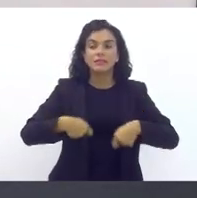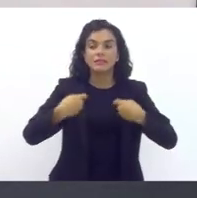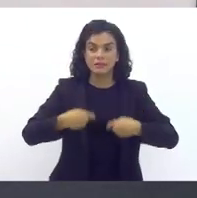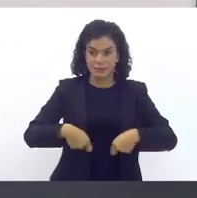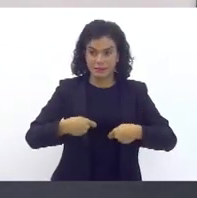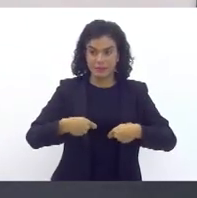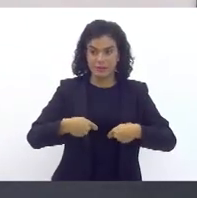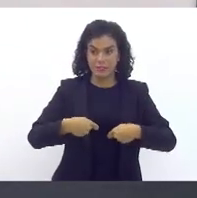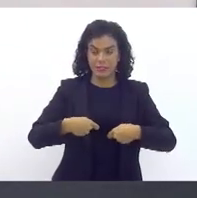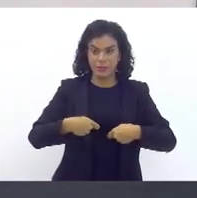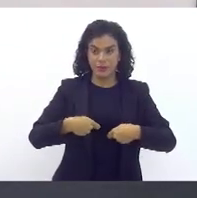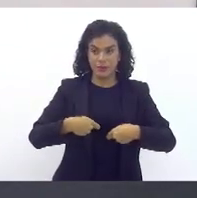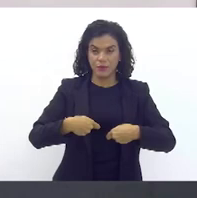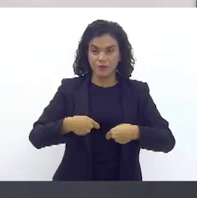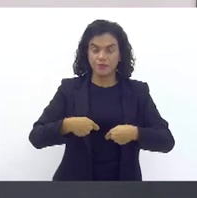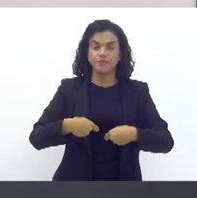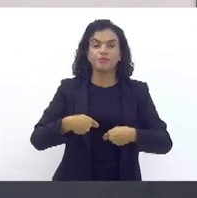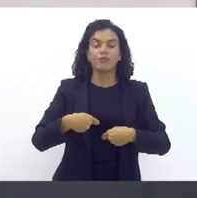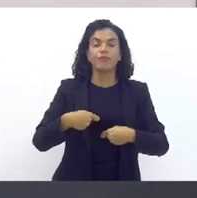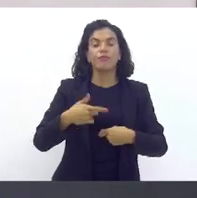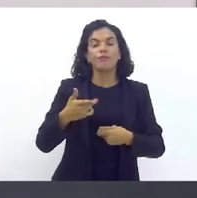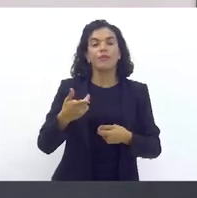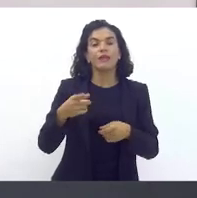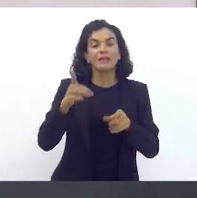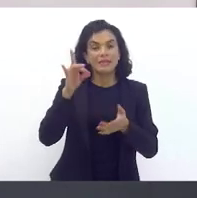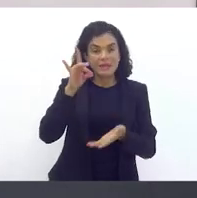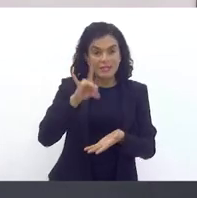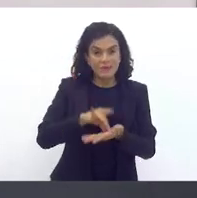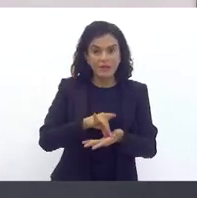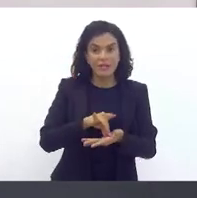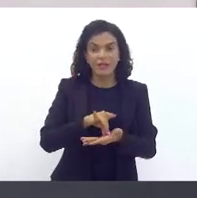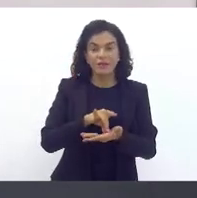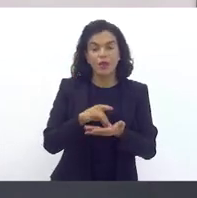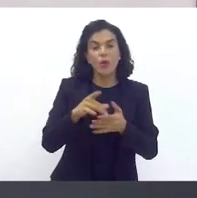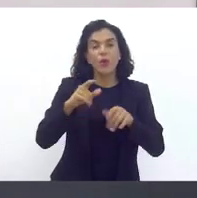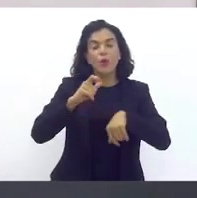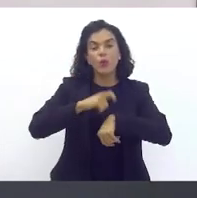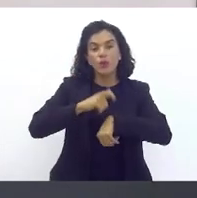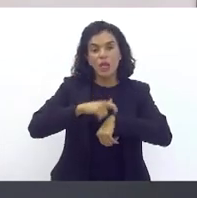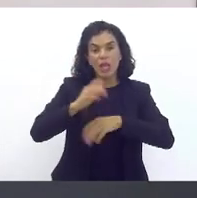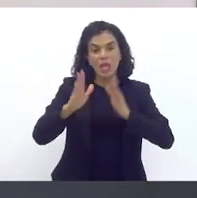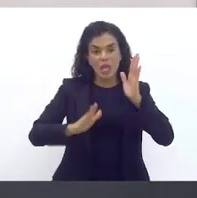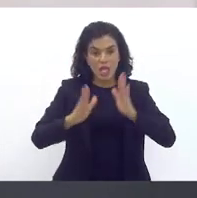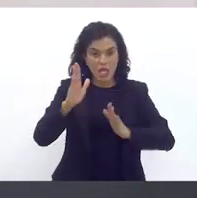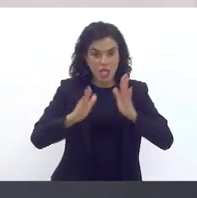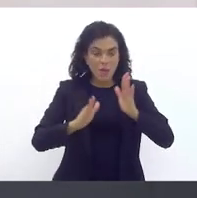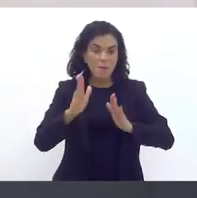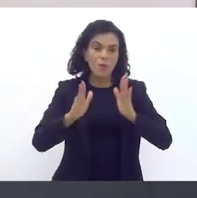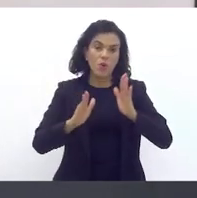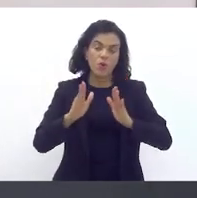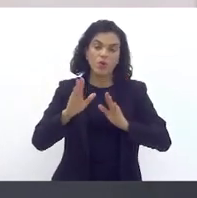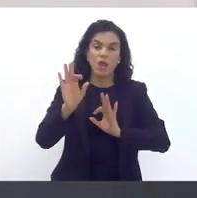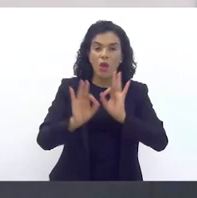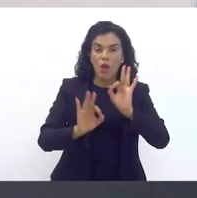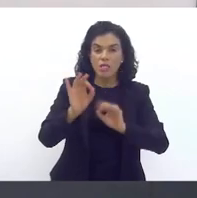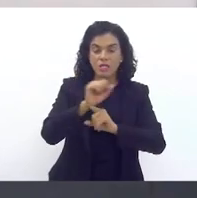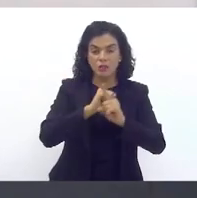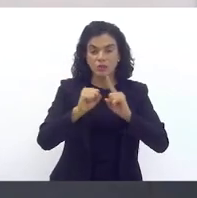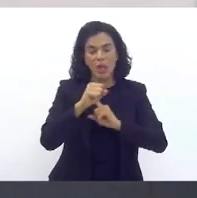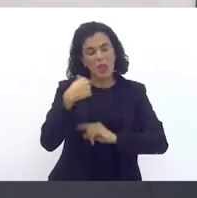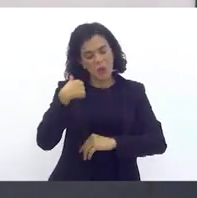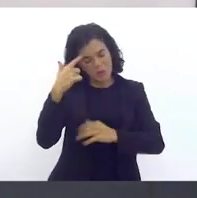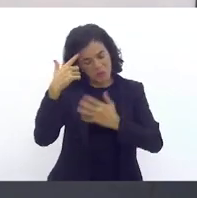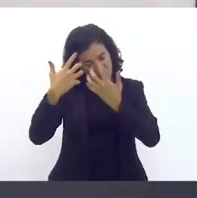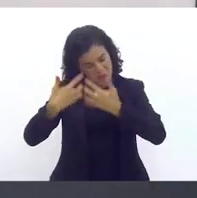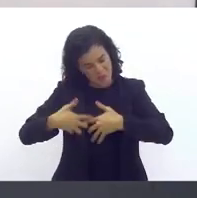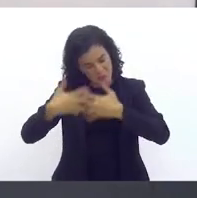para levar a efeito, ao tempo que está previsto, as organizações sociais. Aí eu fico me